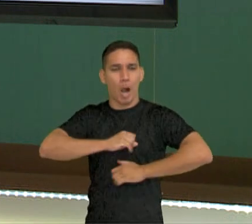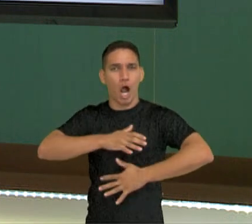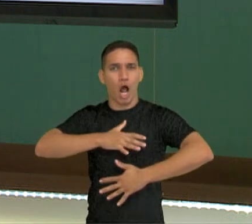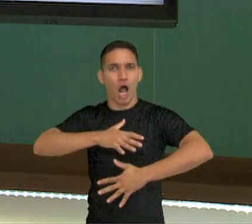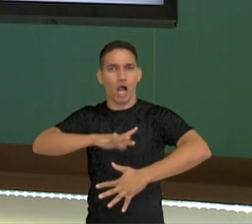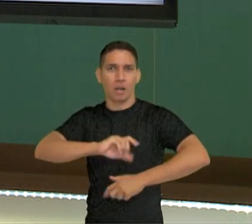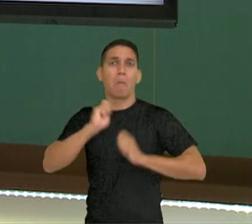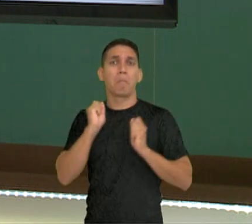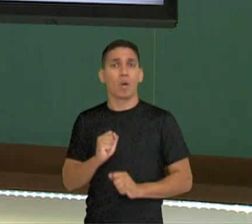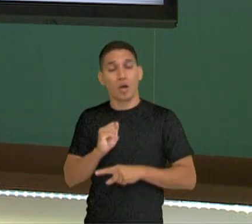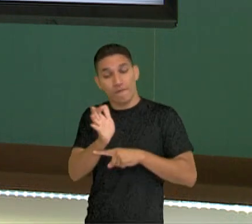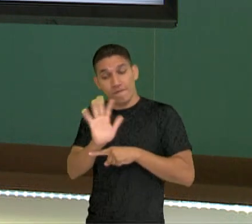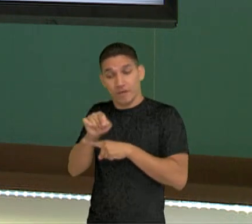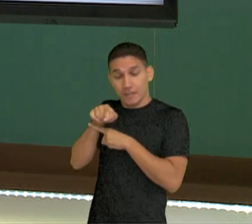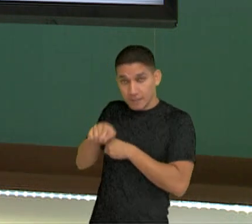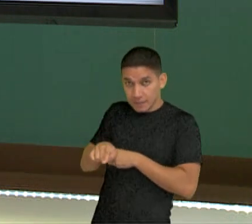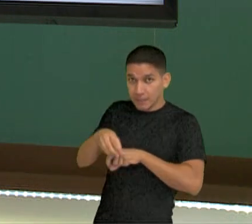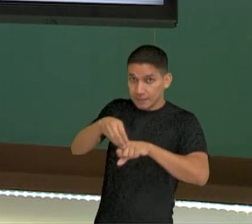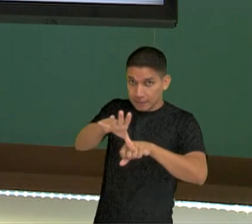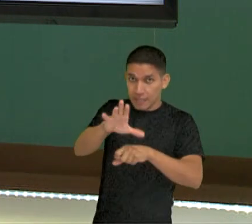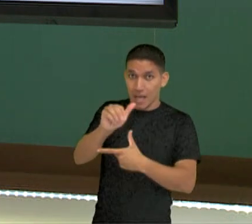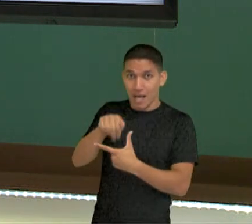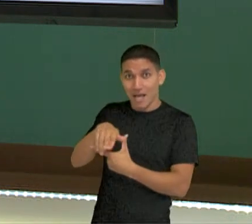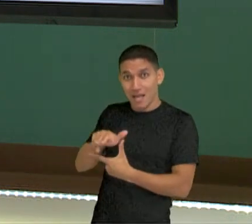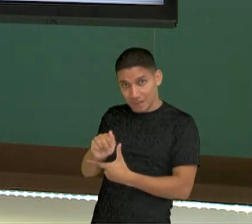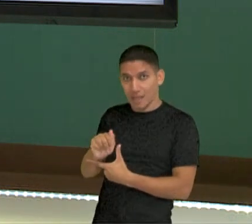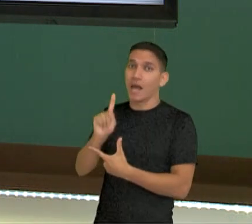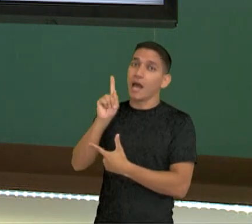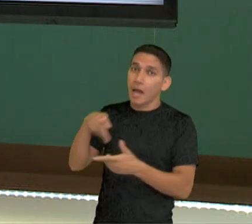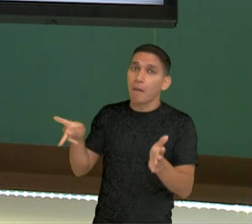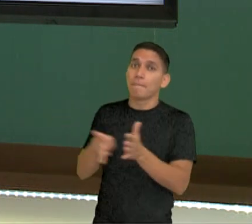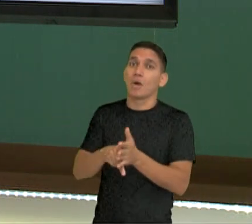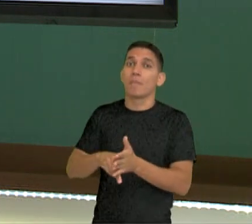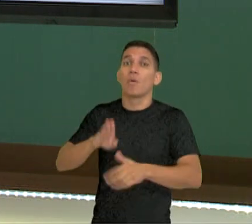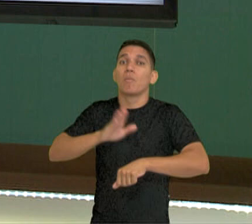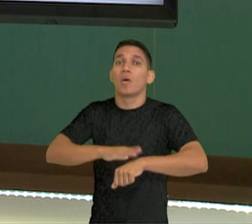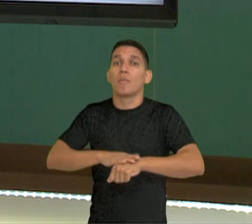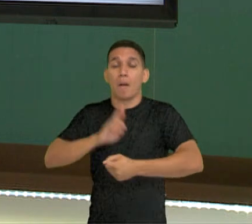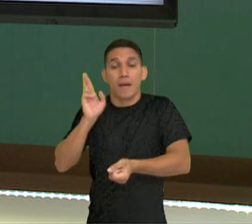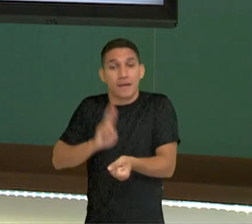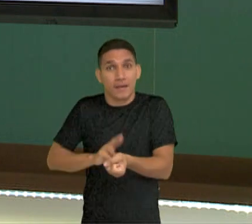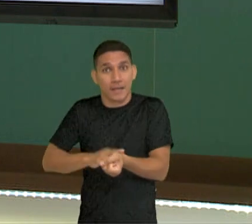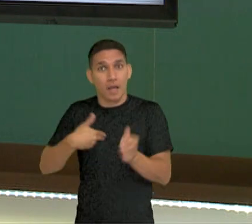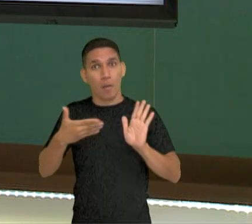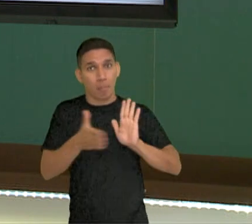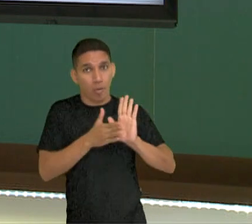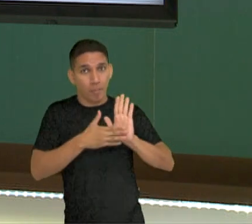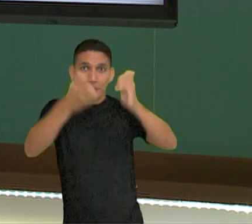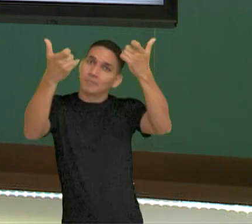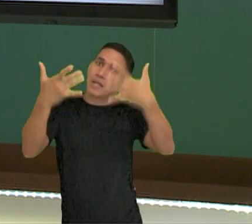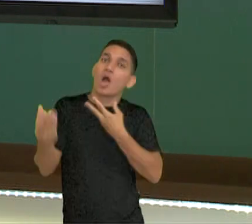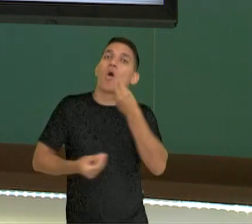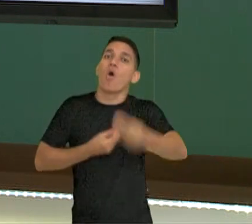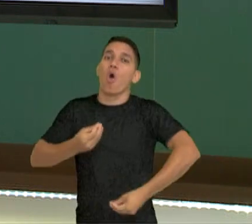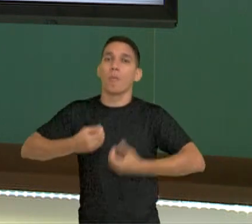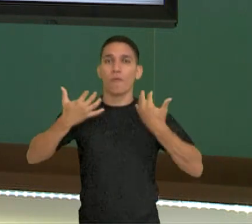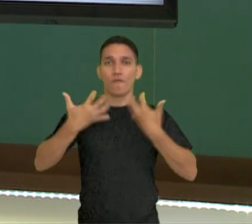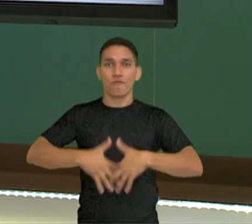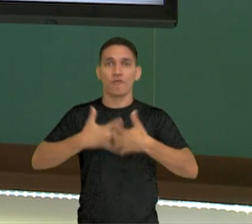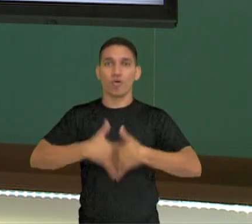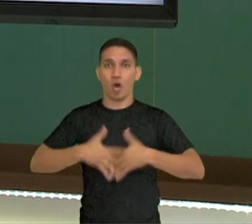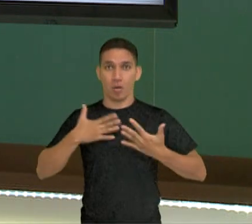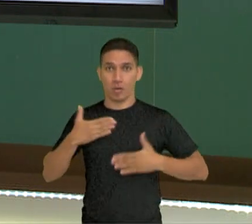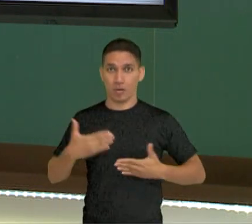começar pelo filme da Anna Kendrick que eu indiquei para você que Inclusive a parte da batida que eu propus aqui para explicar a sonoridade